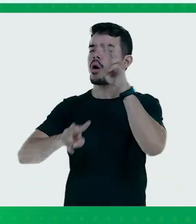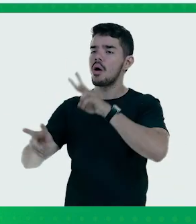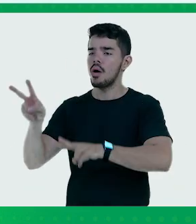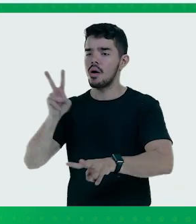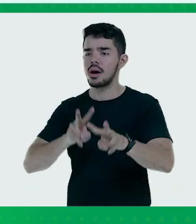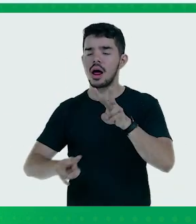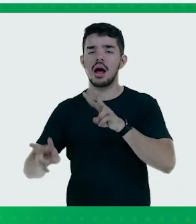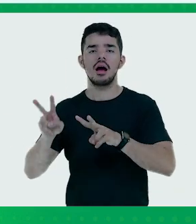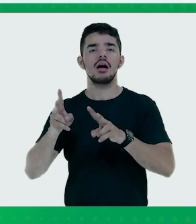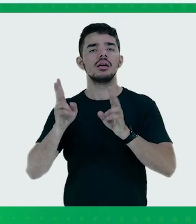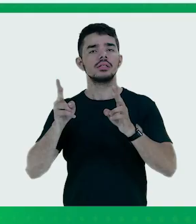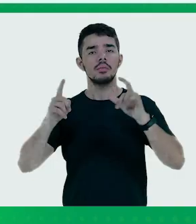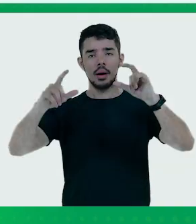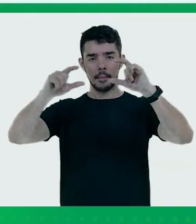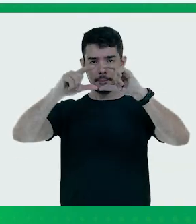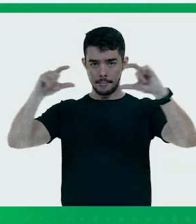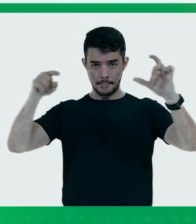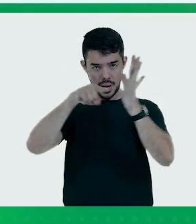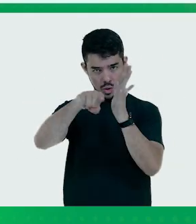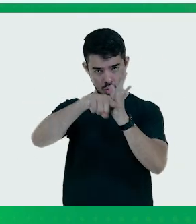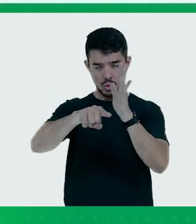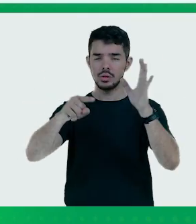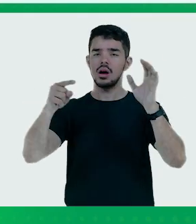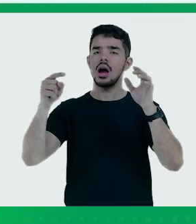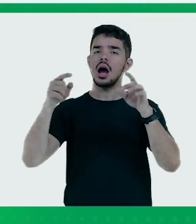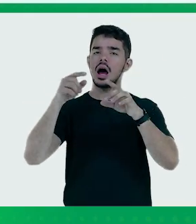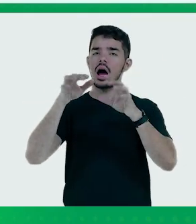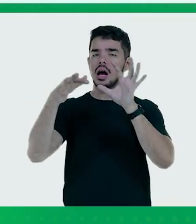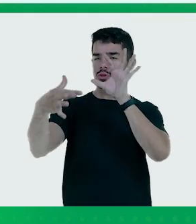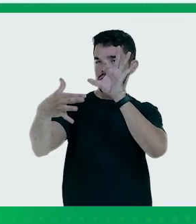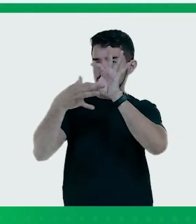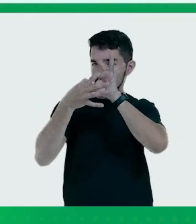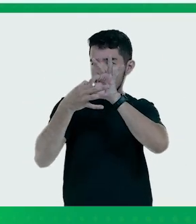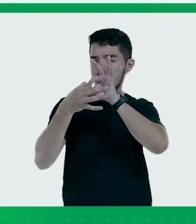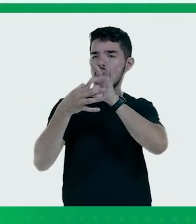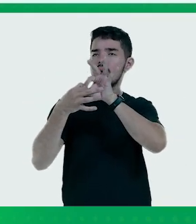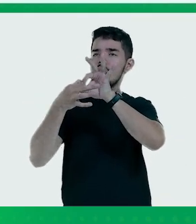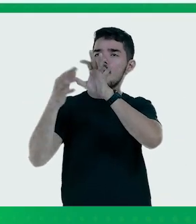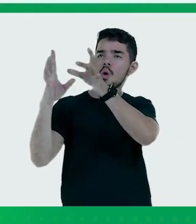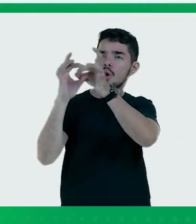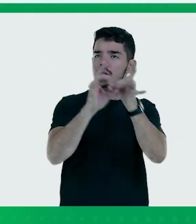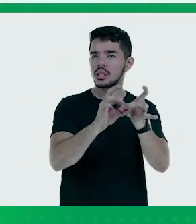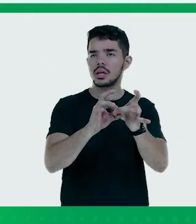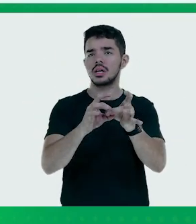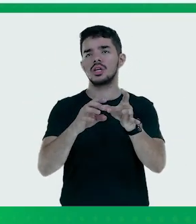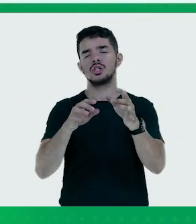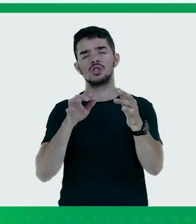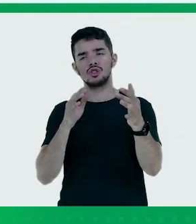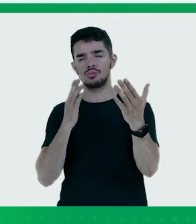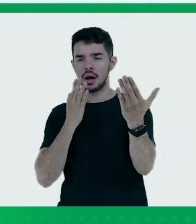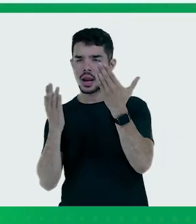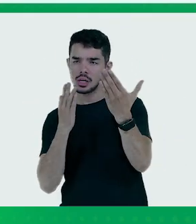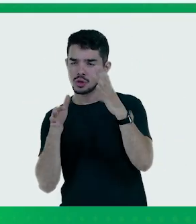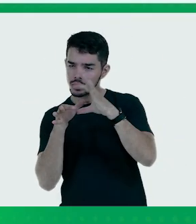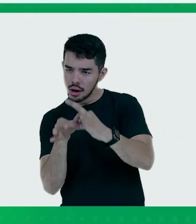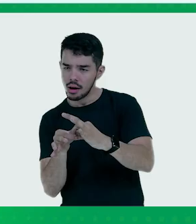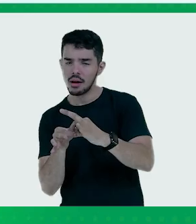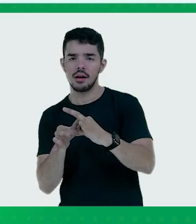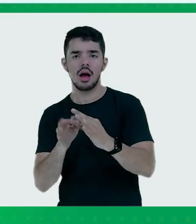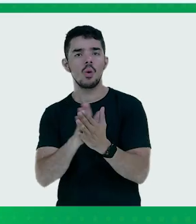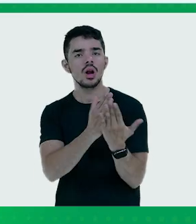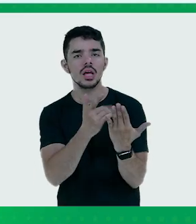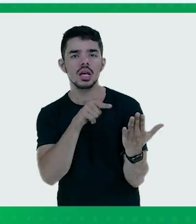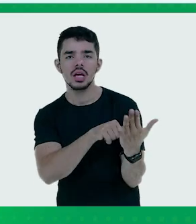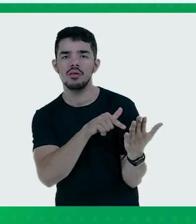sempre o comando da questão, associar o contexto da obra, tentar relacionar aquele contexto à